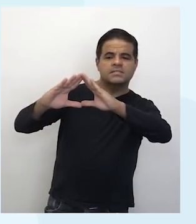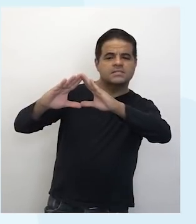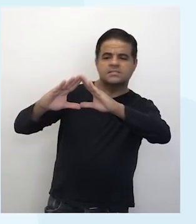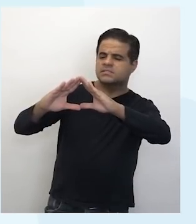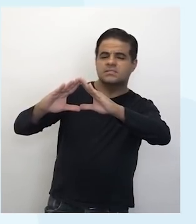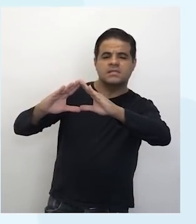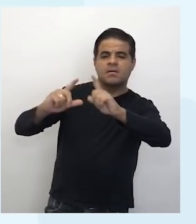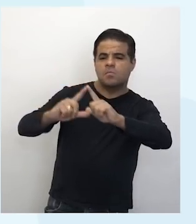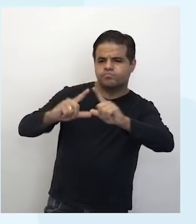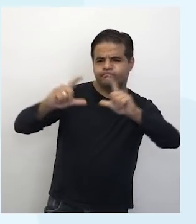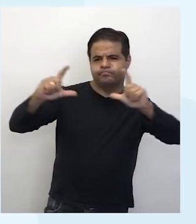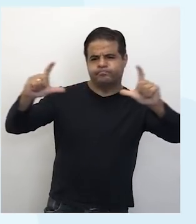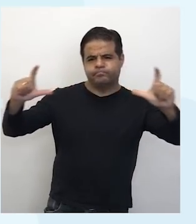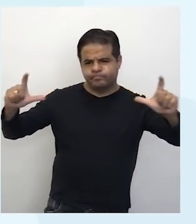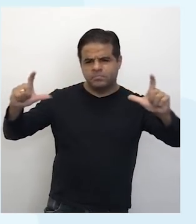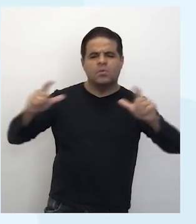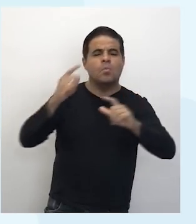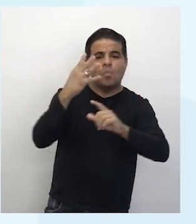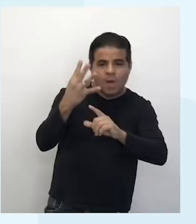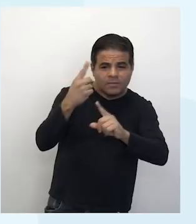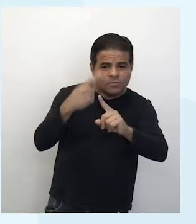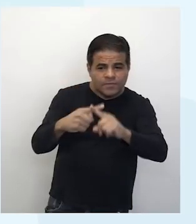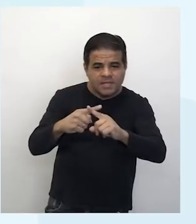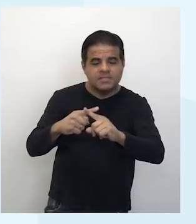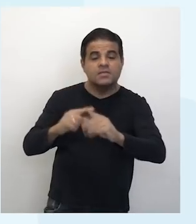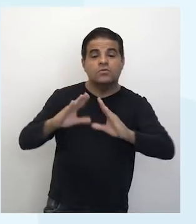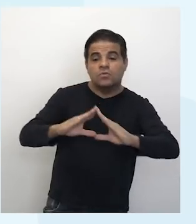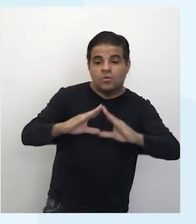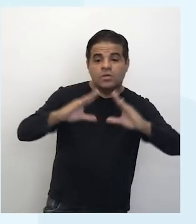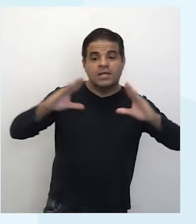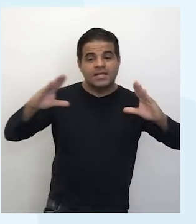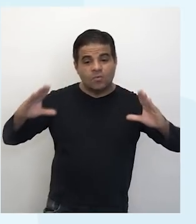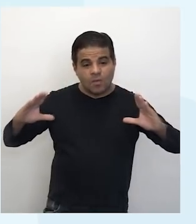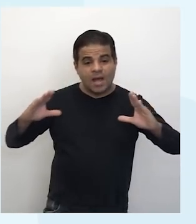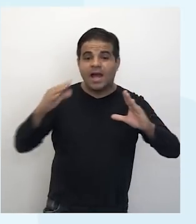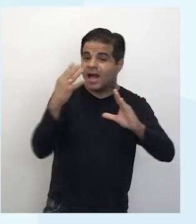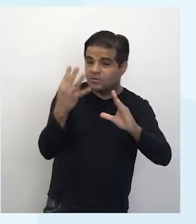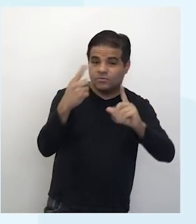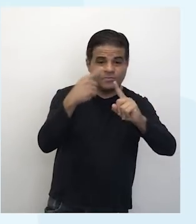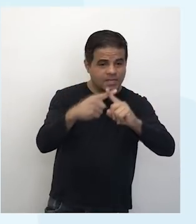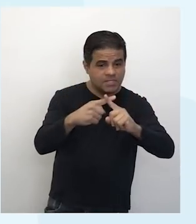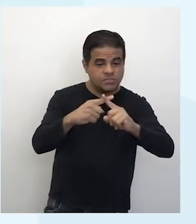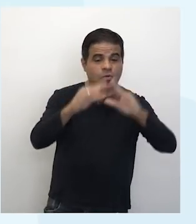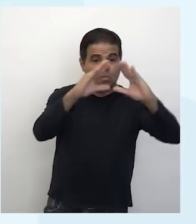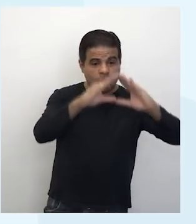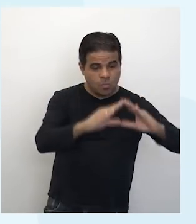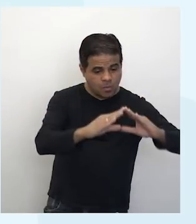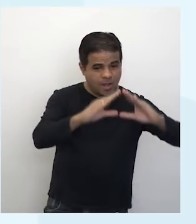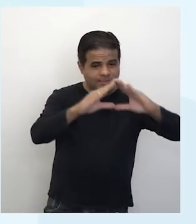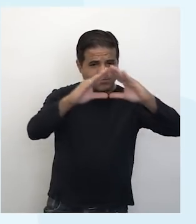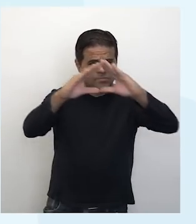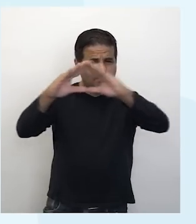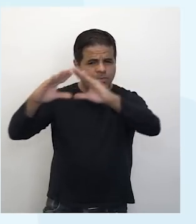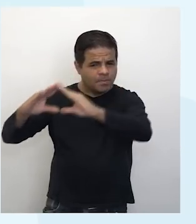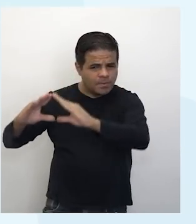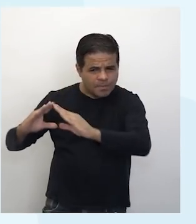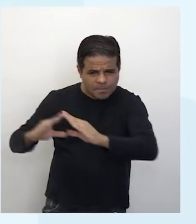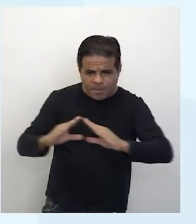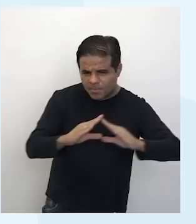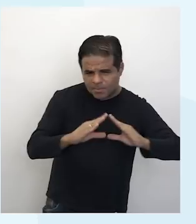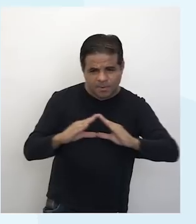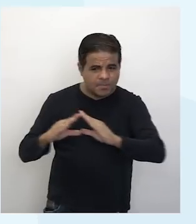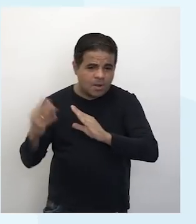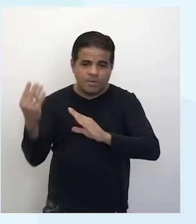é ampliada 4 vezes? Eu estou aumentando o ladinho em 4 vezes, olha lá, ó, nossos triângulos. Eu estou colocando as